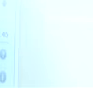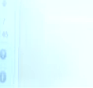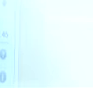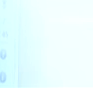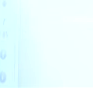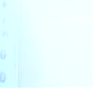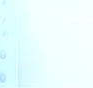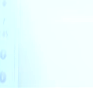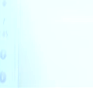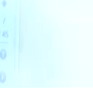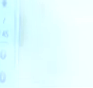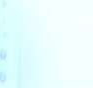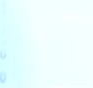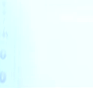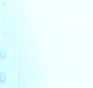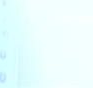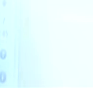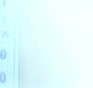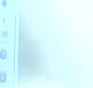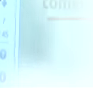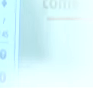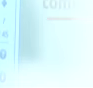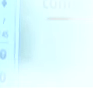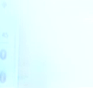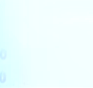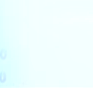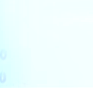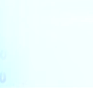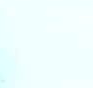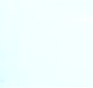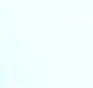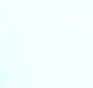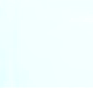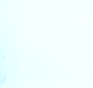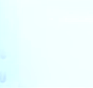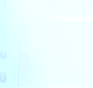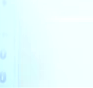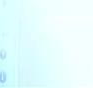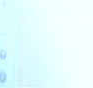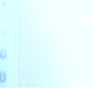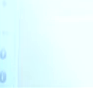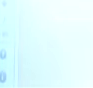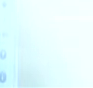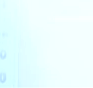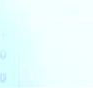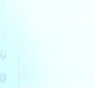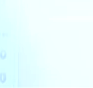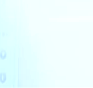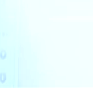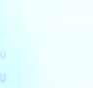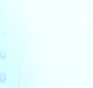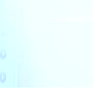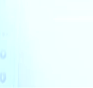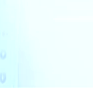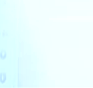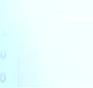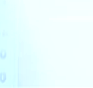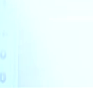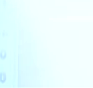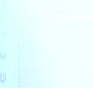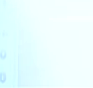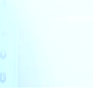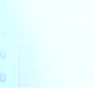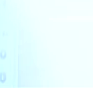nosso corpo vive em função do nosso cérebro, né? Para dar subsistência ao nosso cérebro. O cérebro é a parte mais importante do nosso corpo,